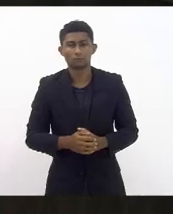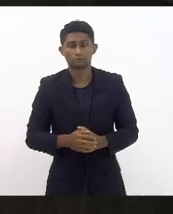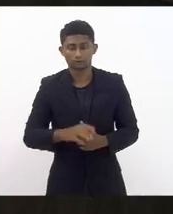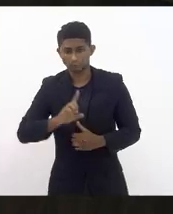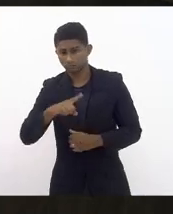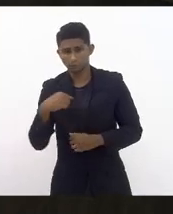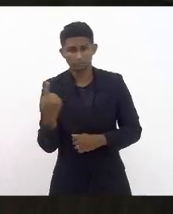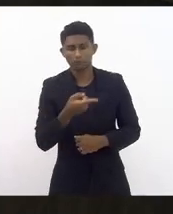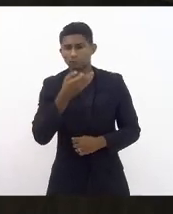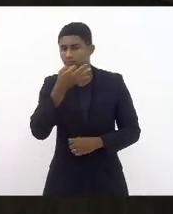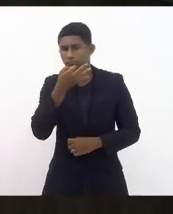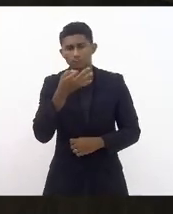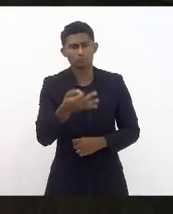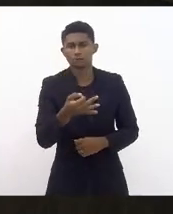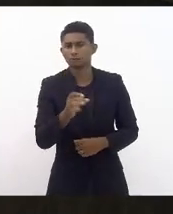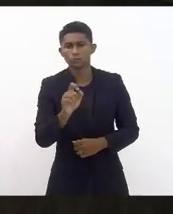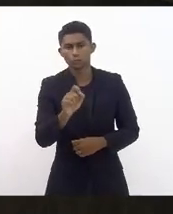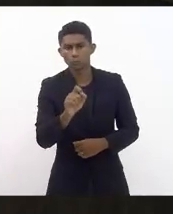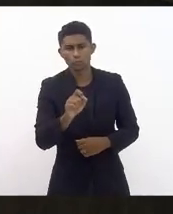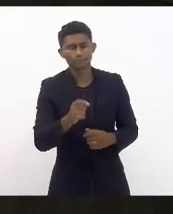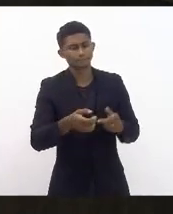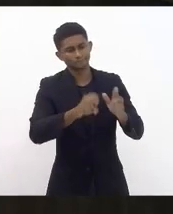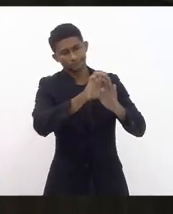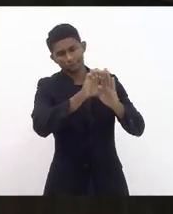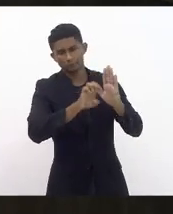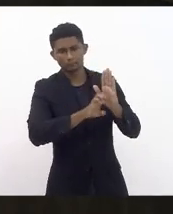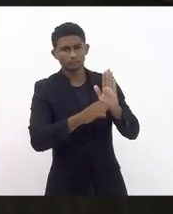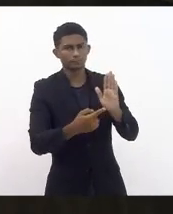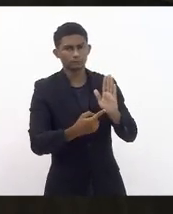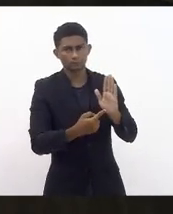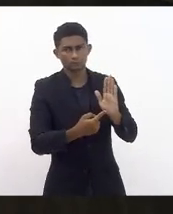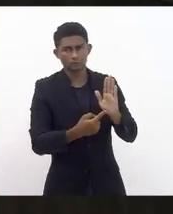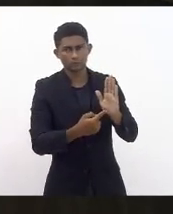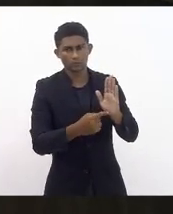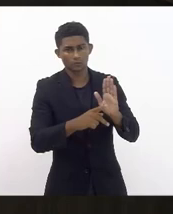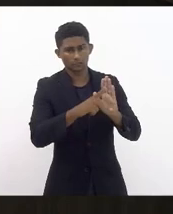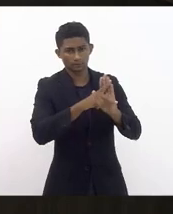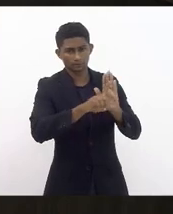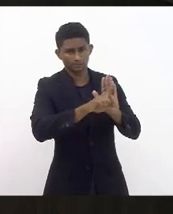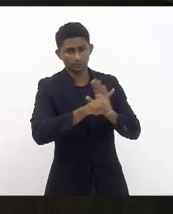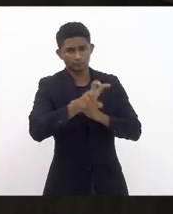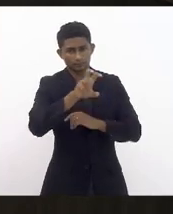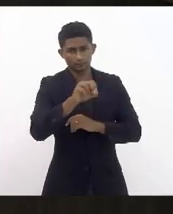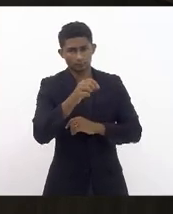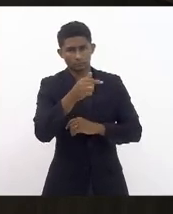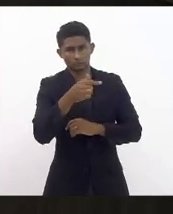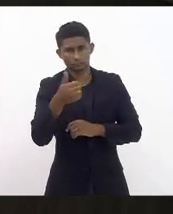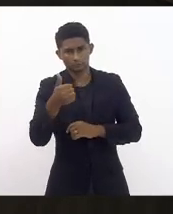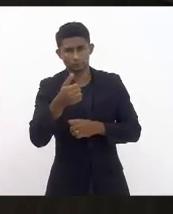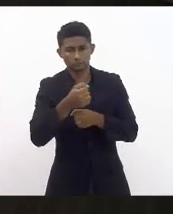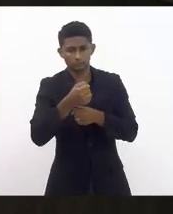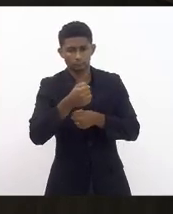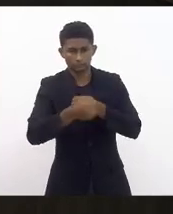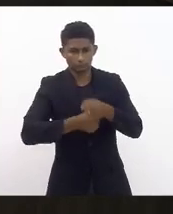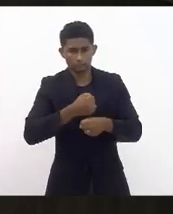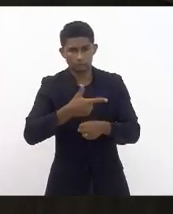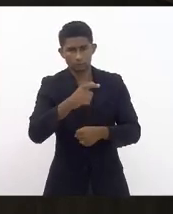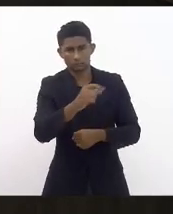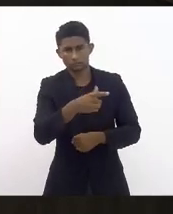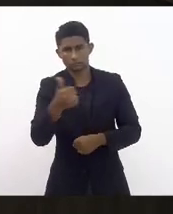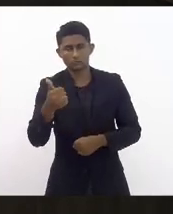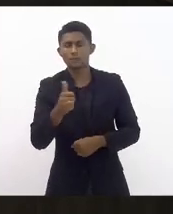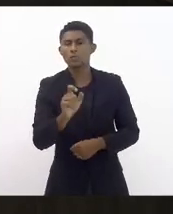parecer sobre as emendas de plenário ao PL 5071 de 21,